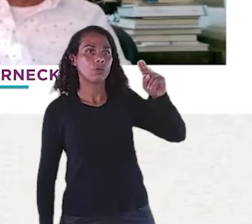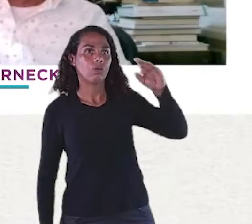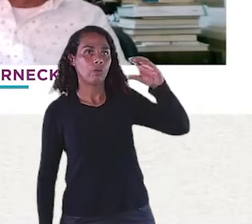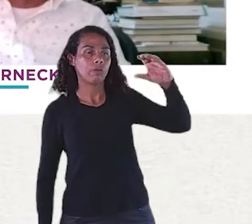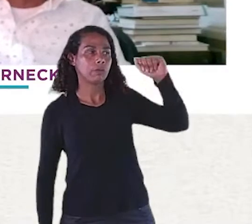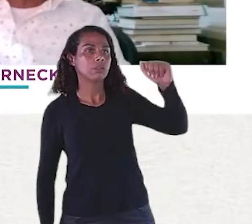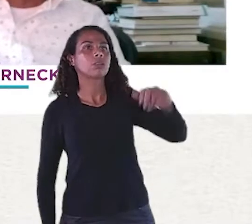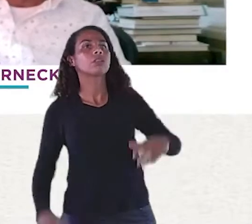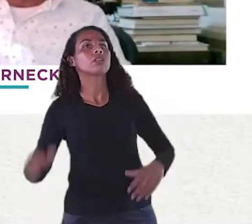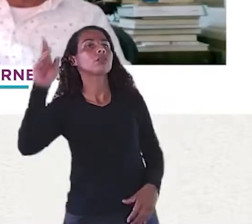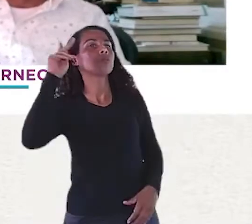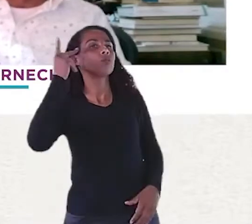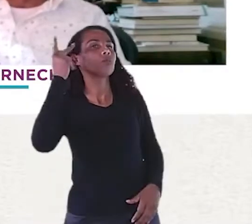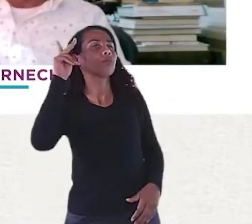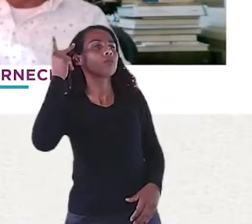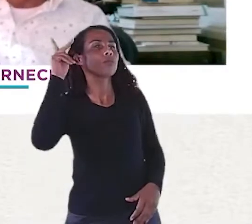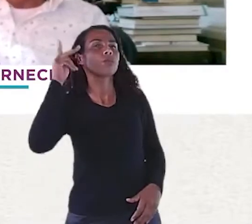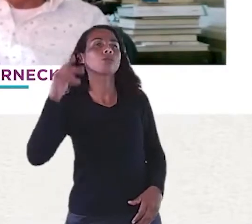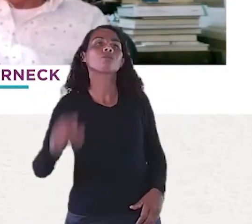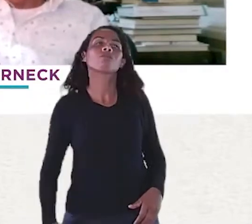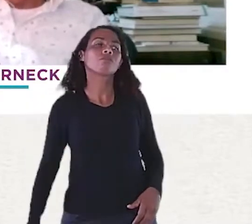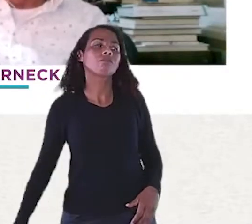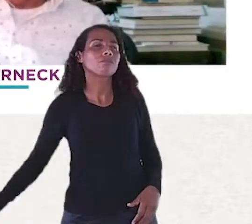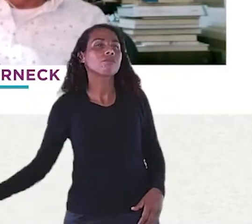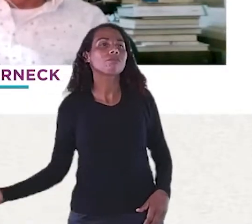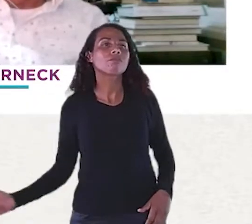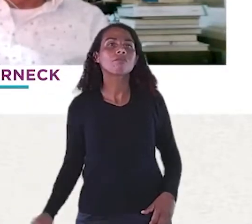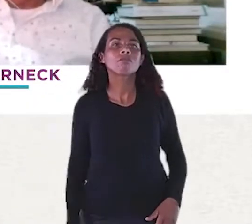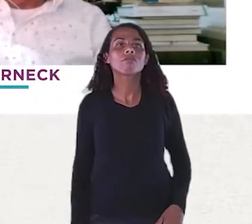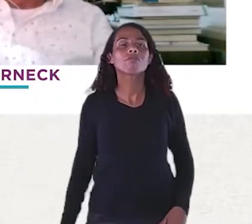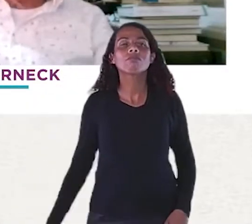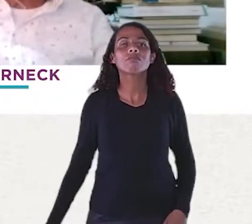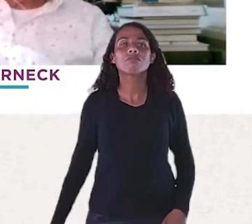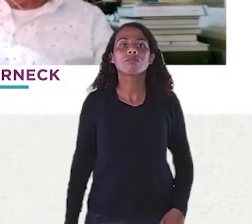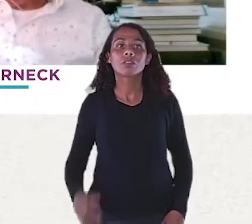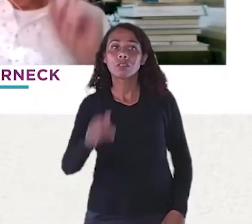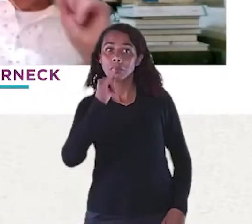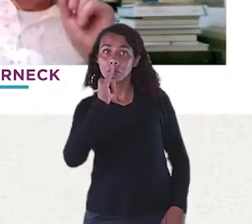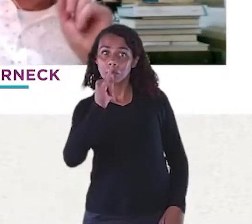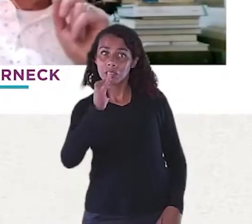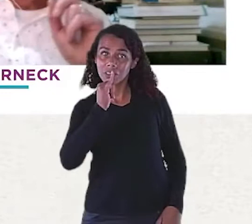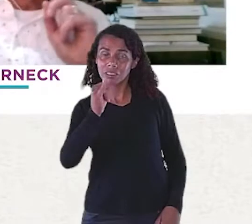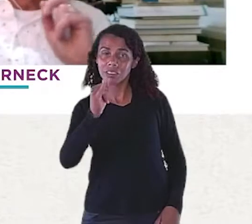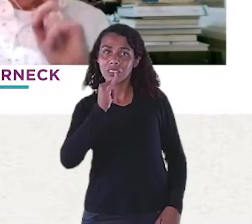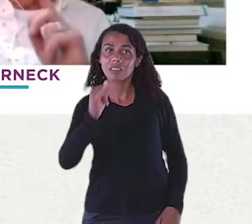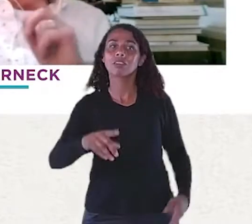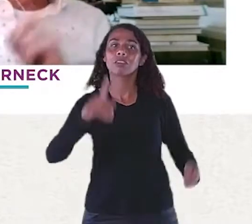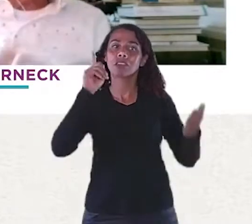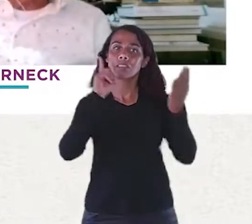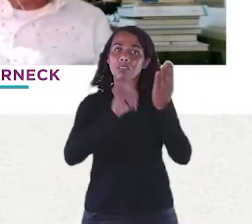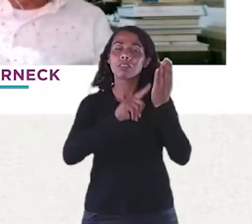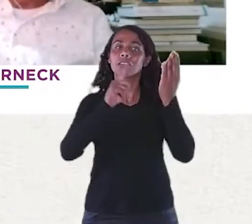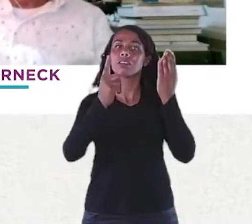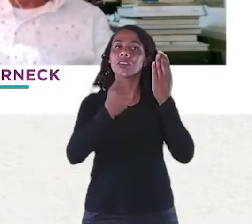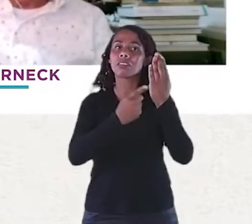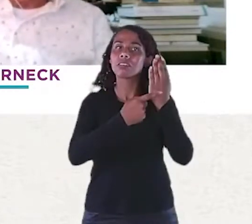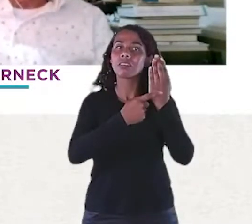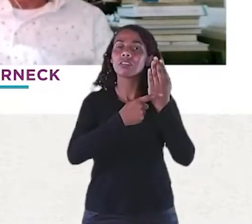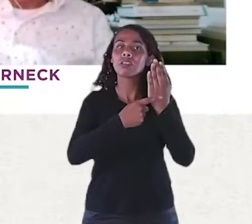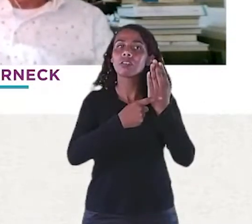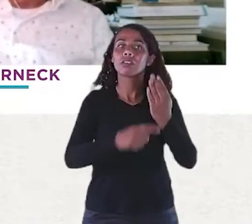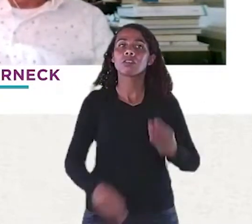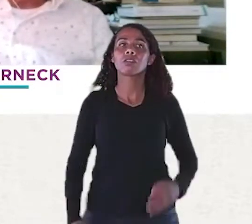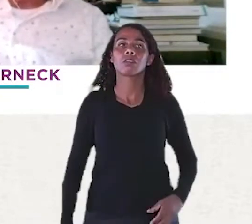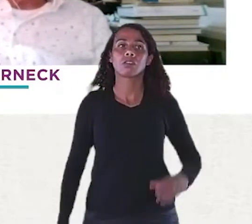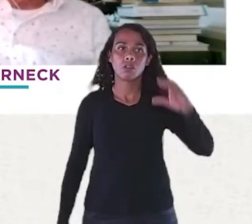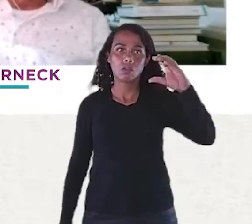título é interrogativo. Foi pênalti ou foi córner ou foi escanteio? Foi córner ou foi escanteio? Exato. Que é um